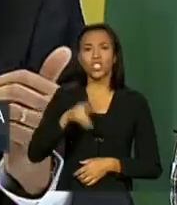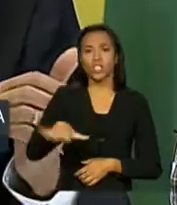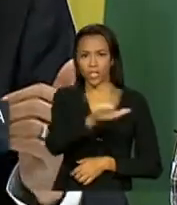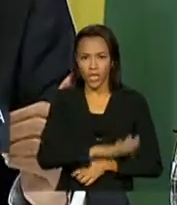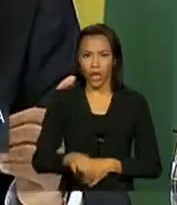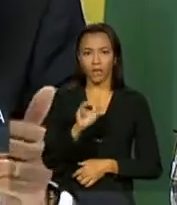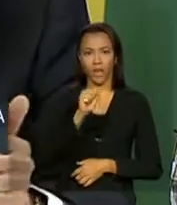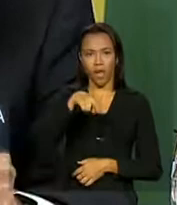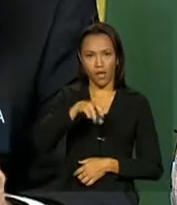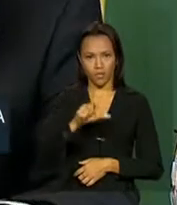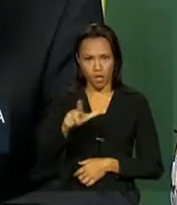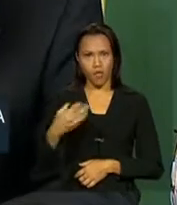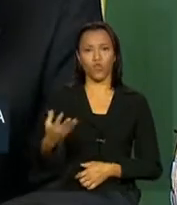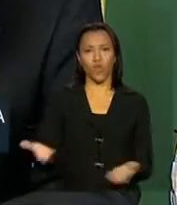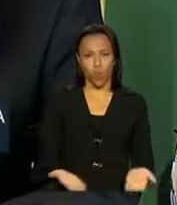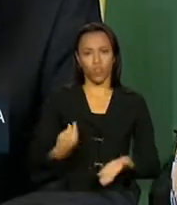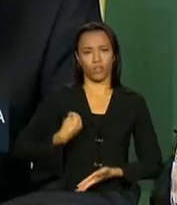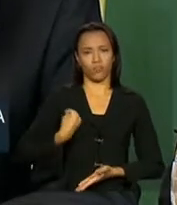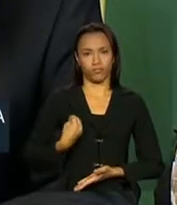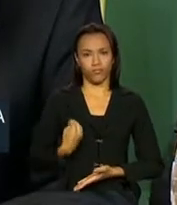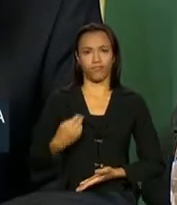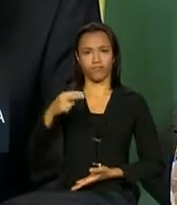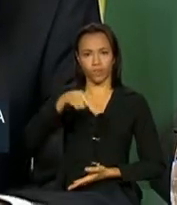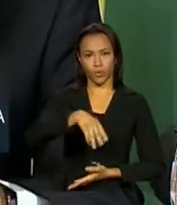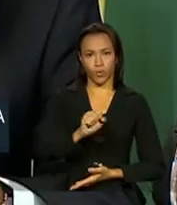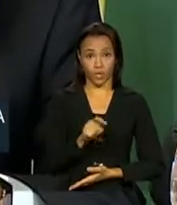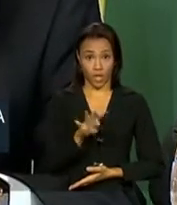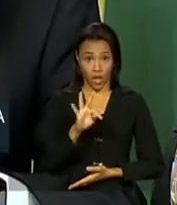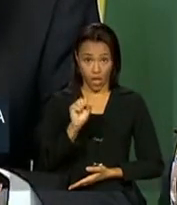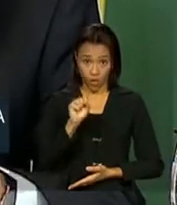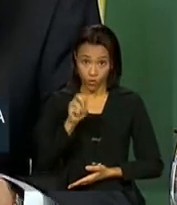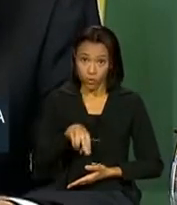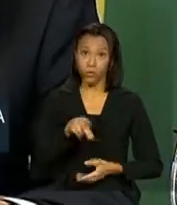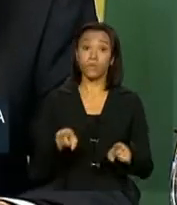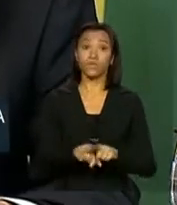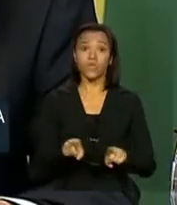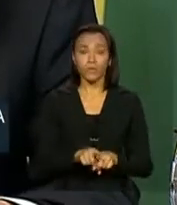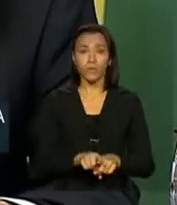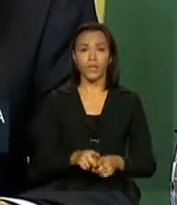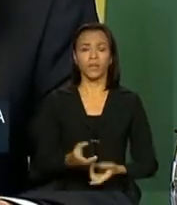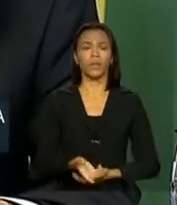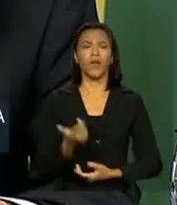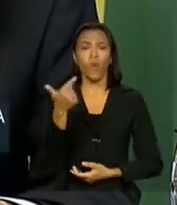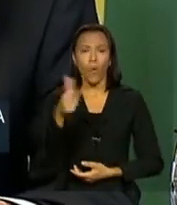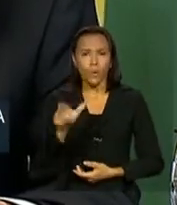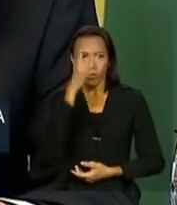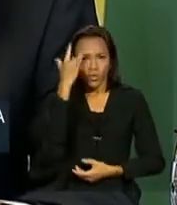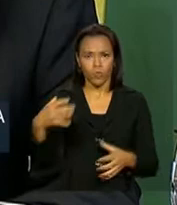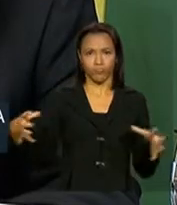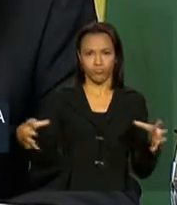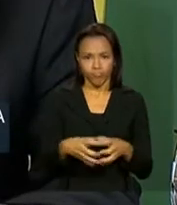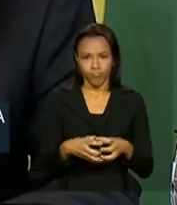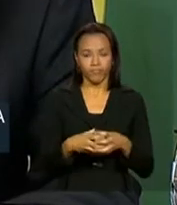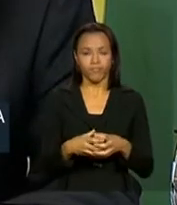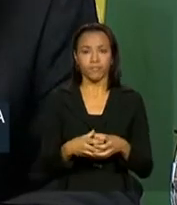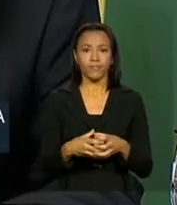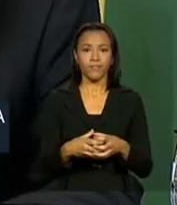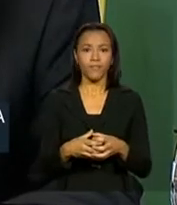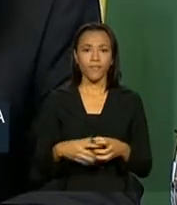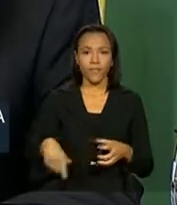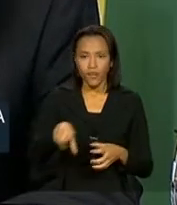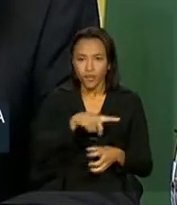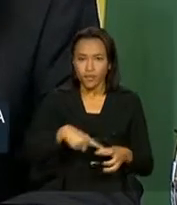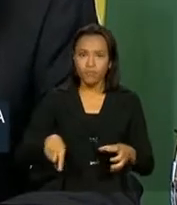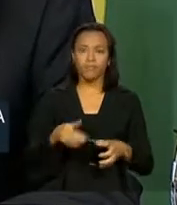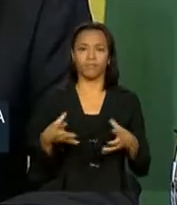aqui, o doutor Nelson Rubner, o doutor Tomás Kim fez parte, a Fazenda, com o